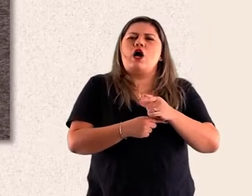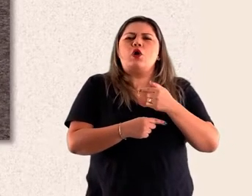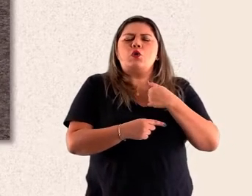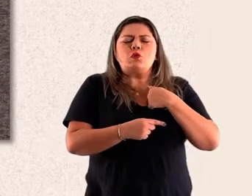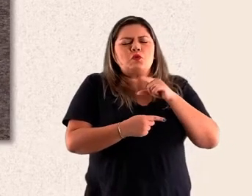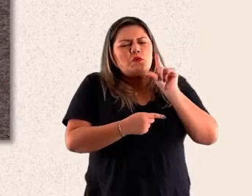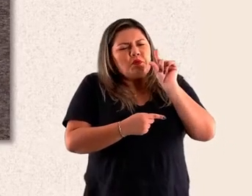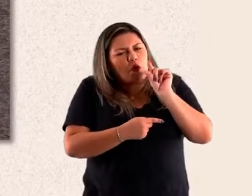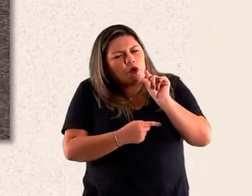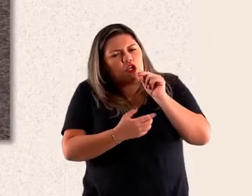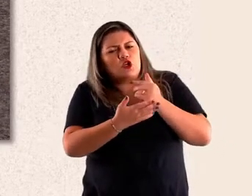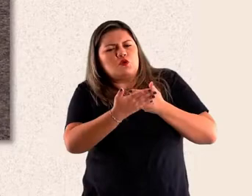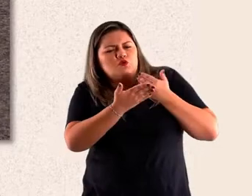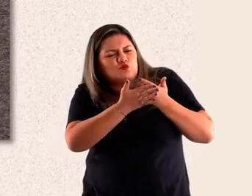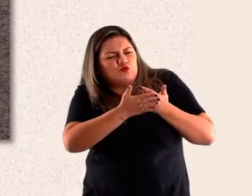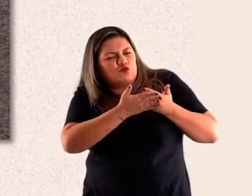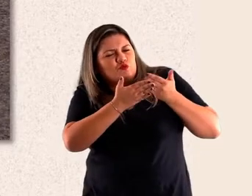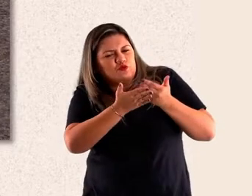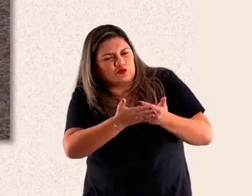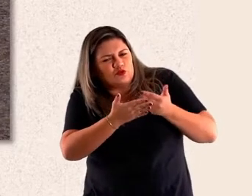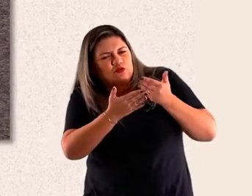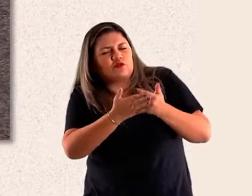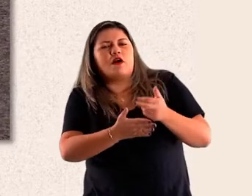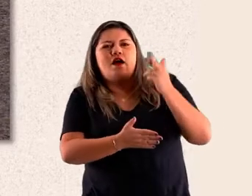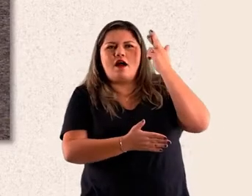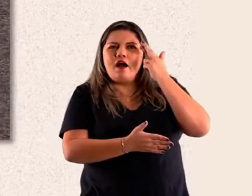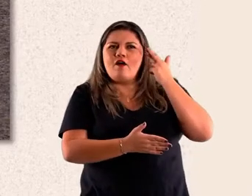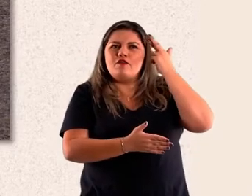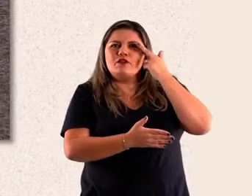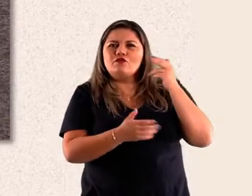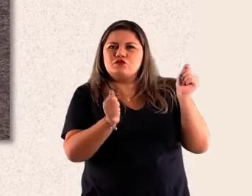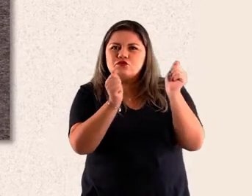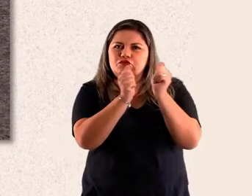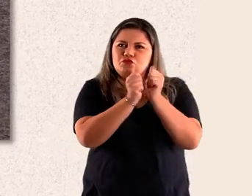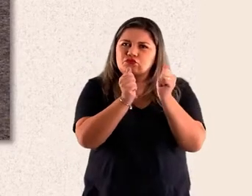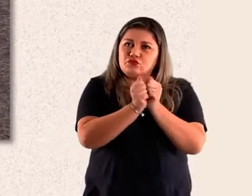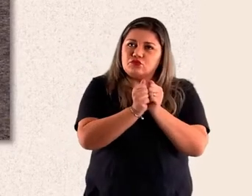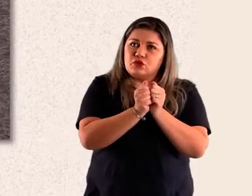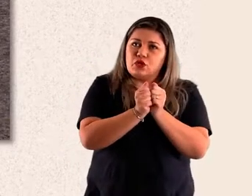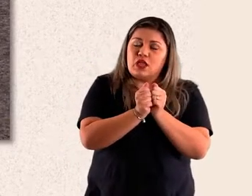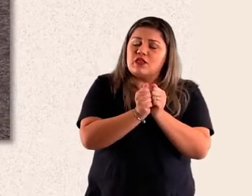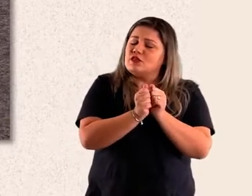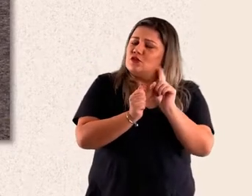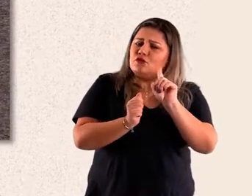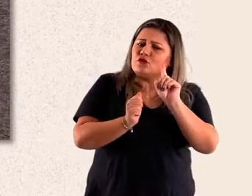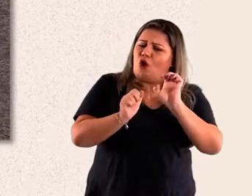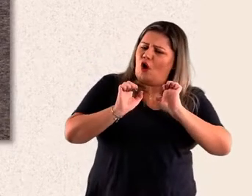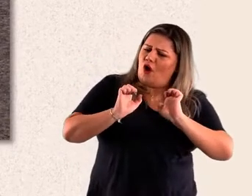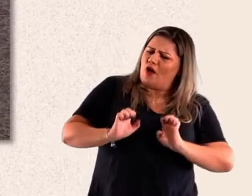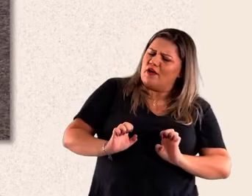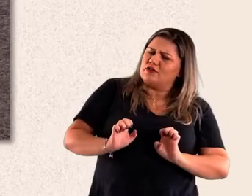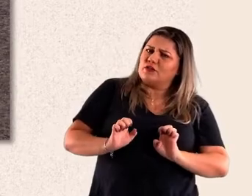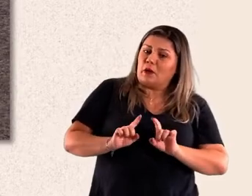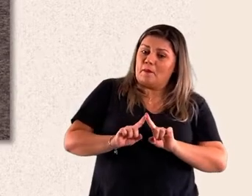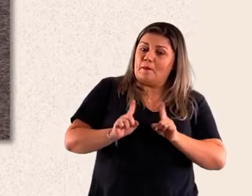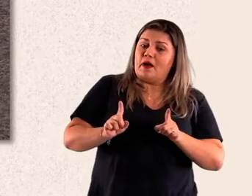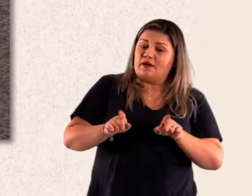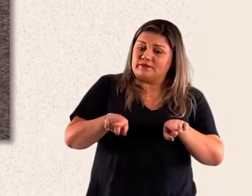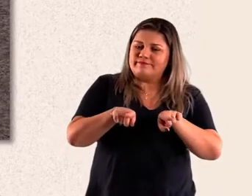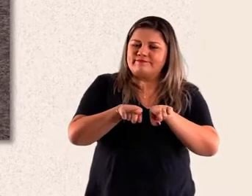estudando para quê com as reflexões de vocês né não sobre a ética mais sobre